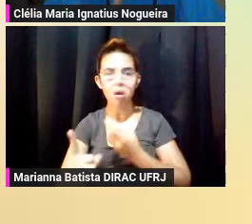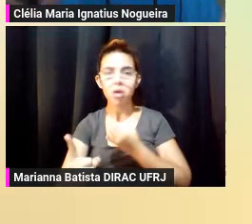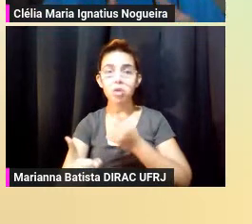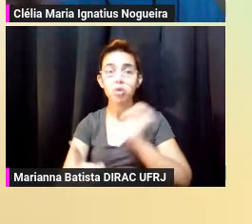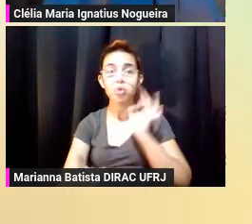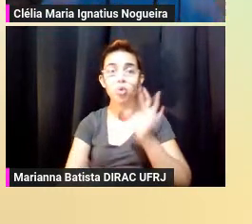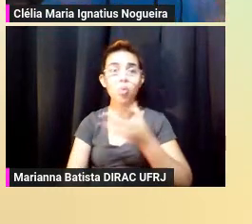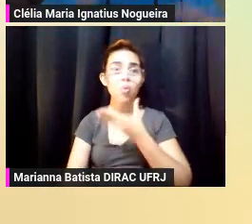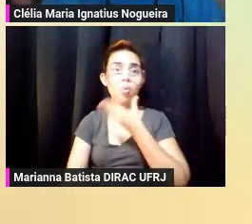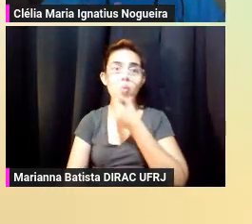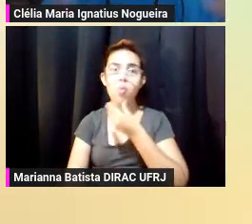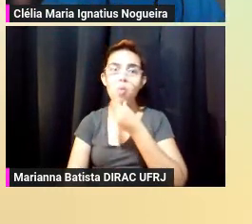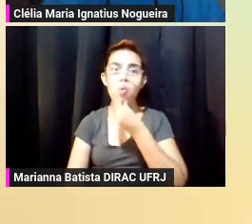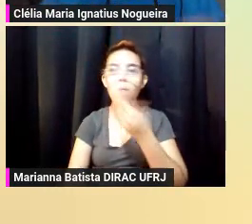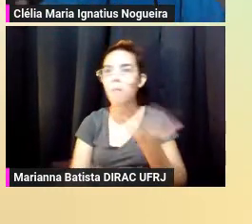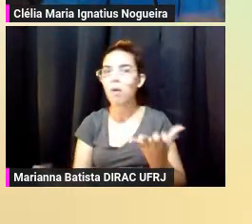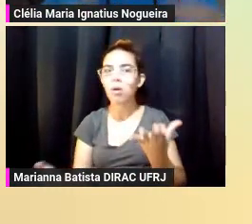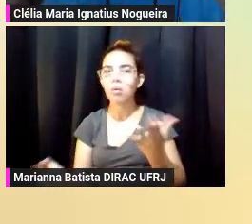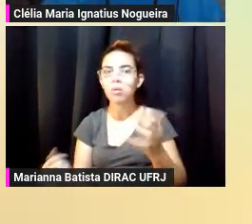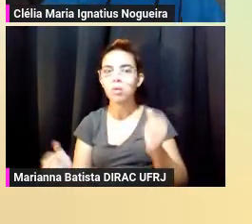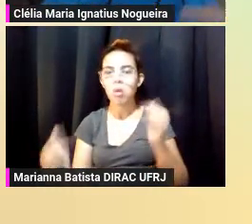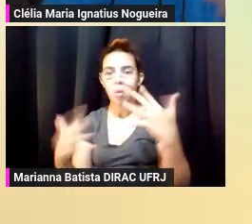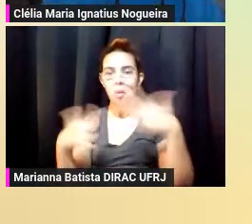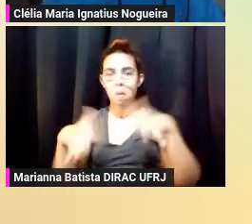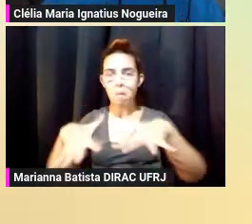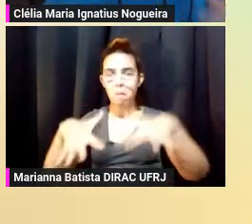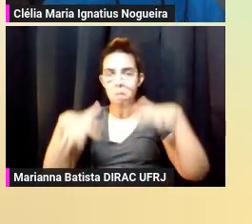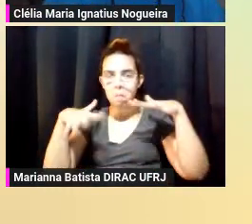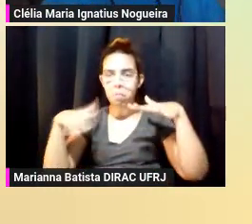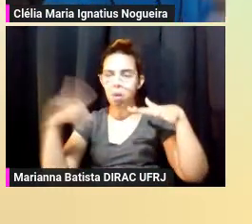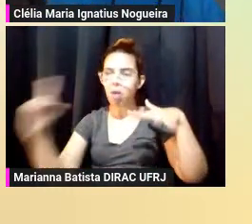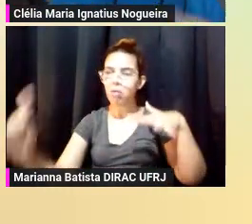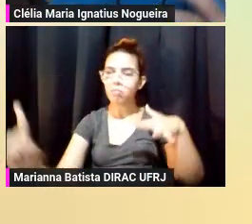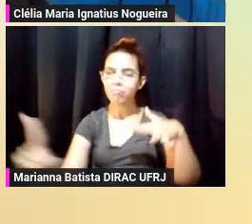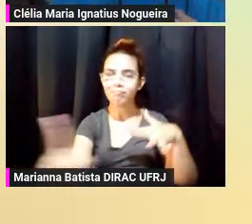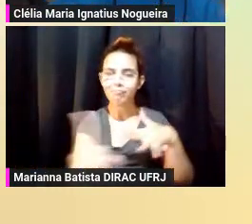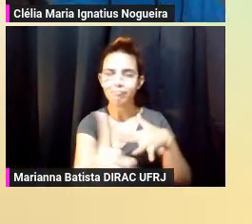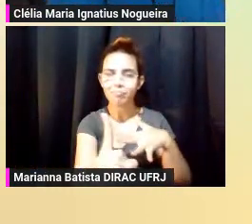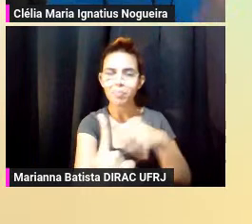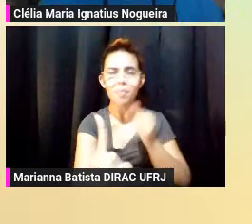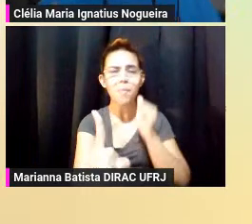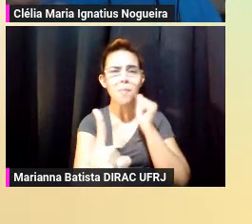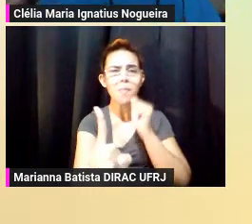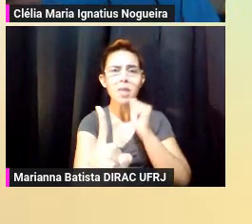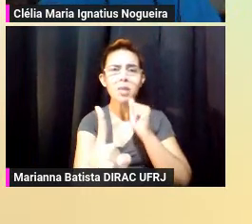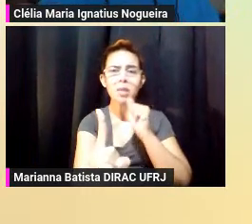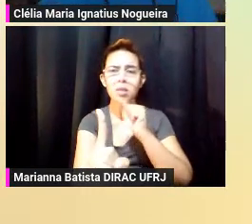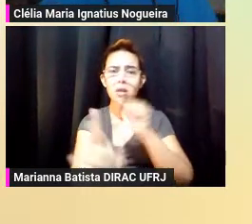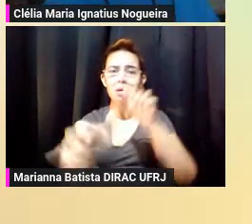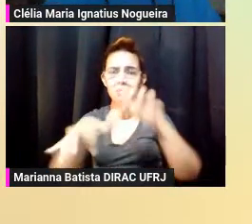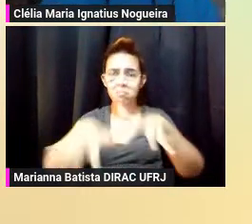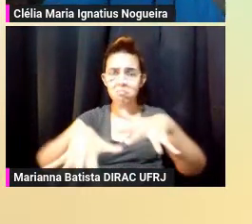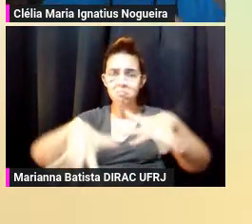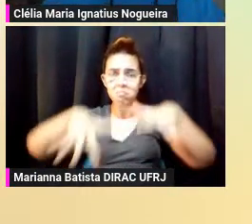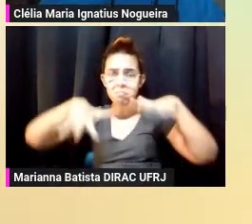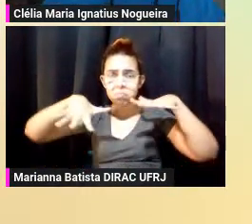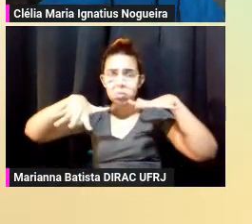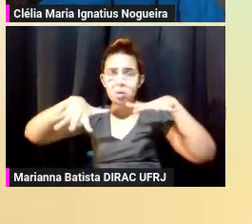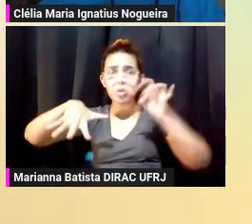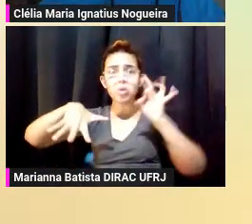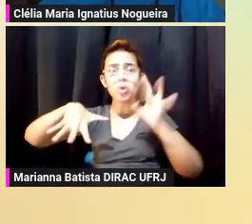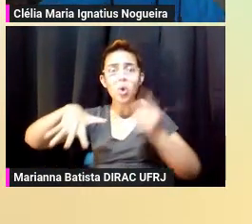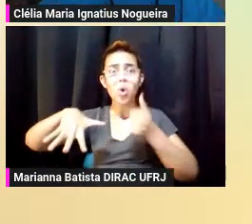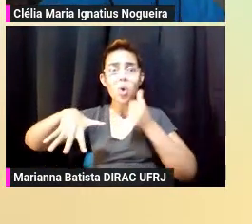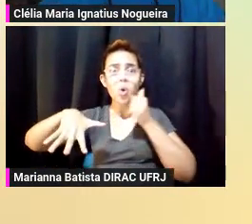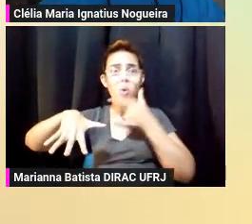lá embaixo, um joelho batendo no outro, e começaram a subir: ei, tem menina na turma, vem sentar aqui comigo, tal, e eu lá